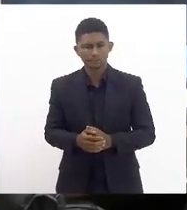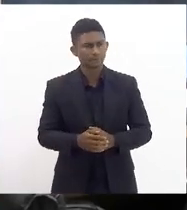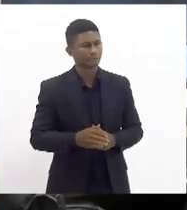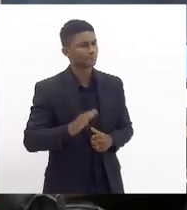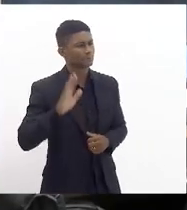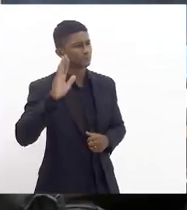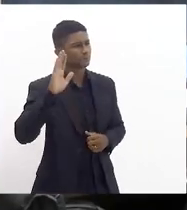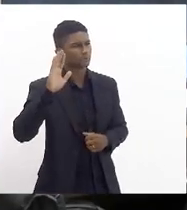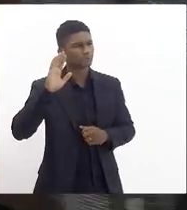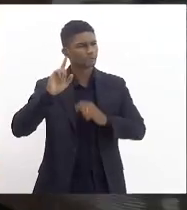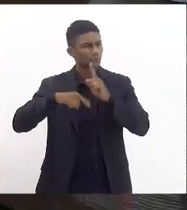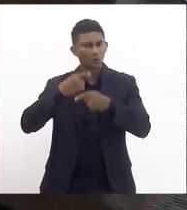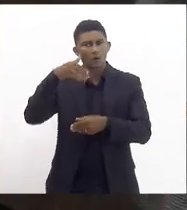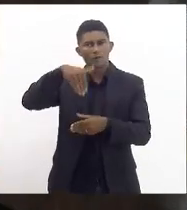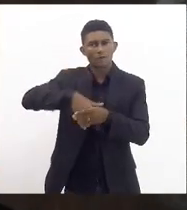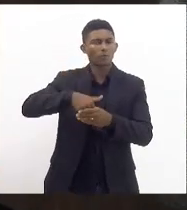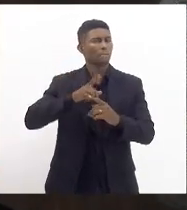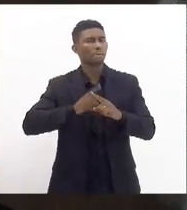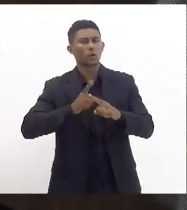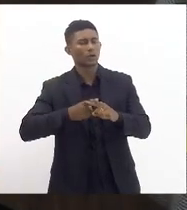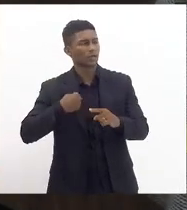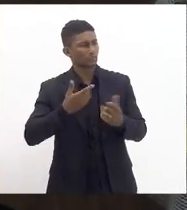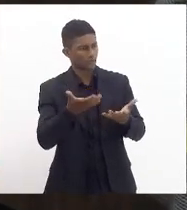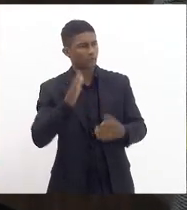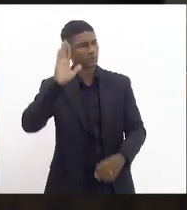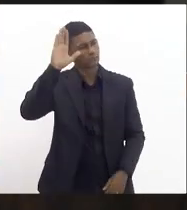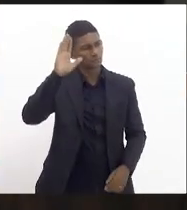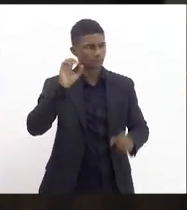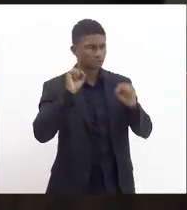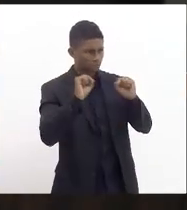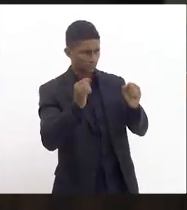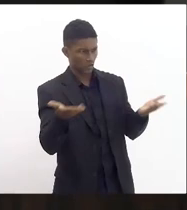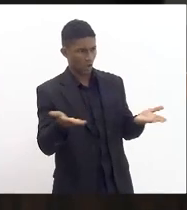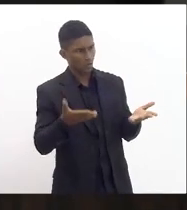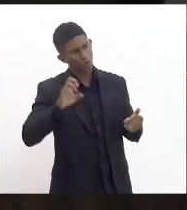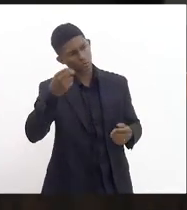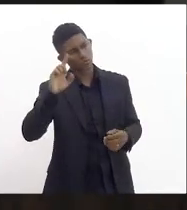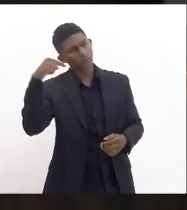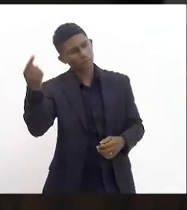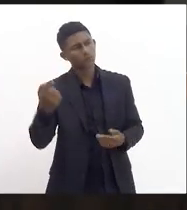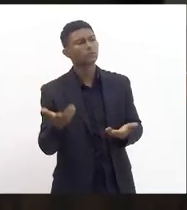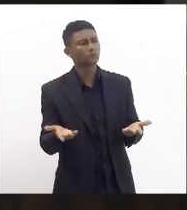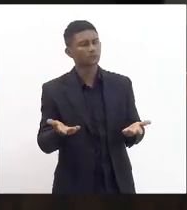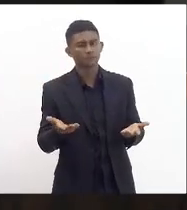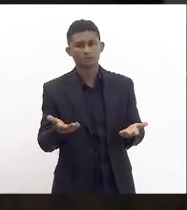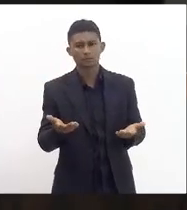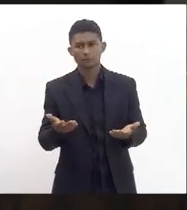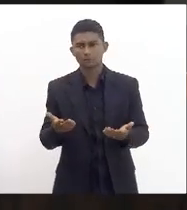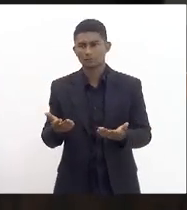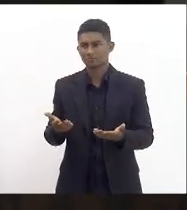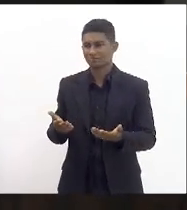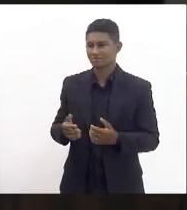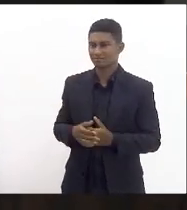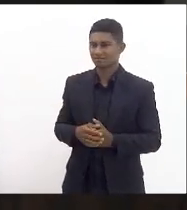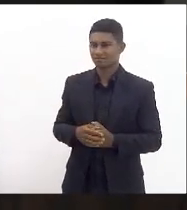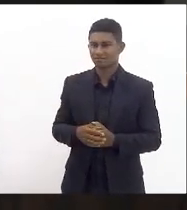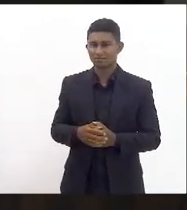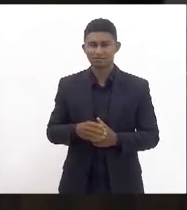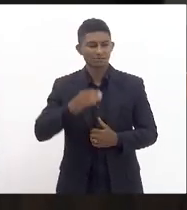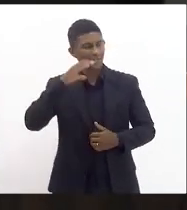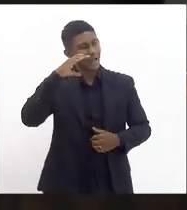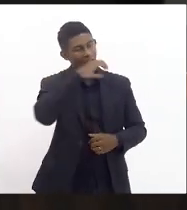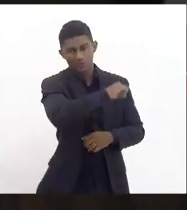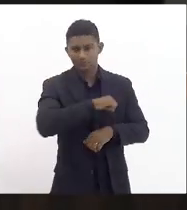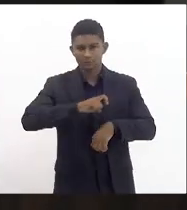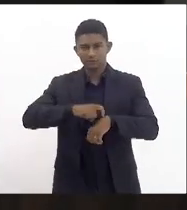quero fazer a declaração de voto a esse projeto. Pode ser agora ou depois? Pode ser, mas está difícil. É muito rápido.